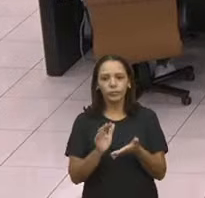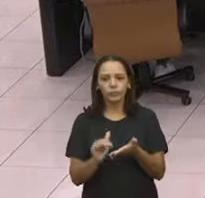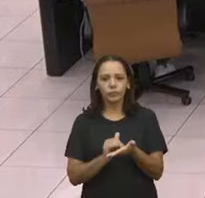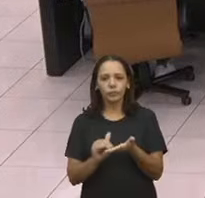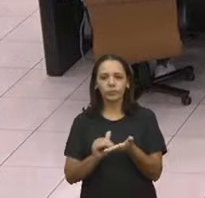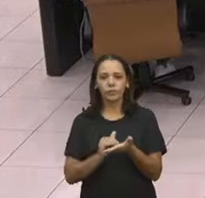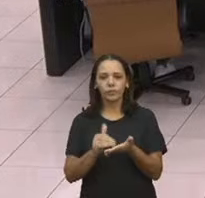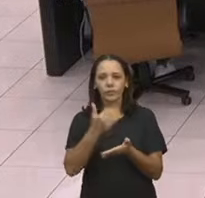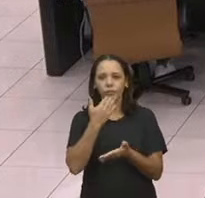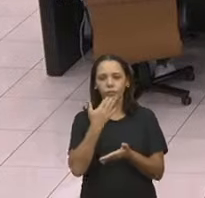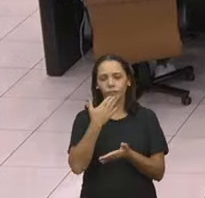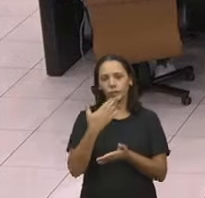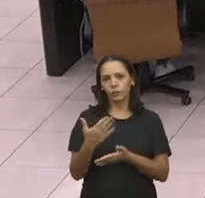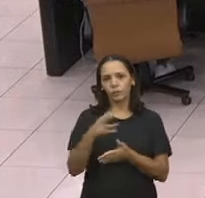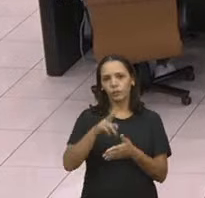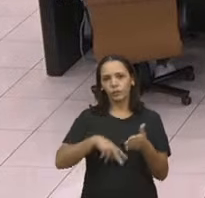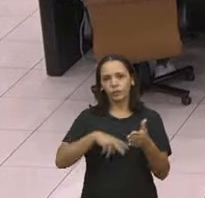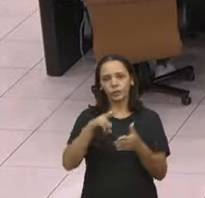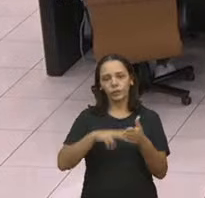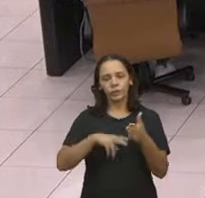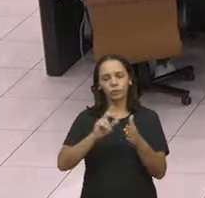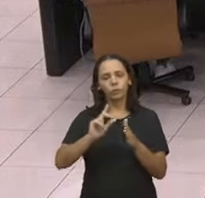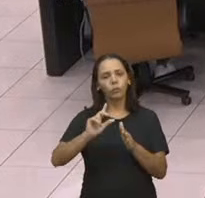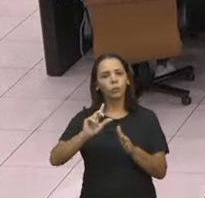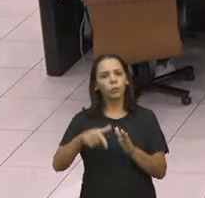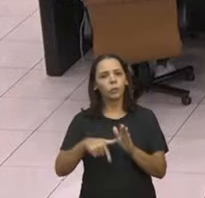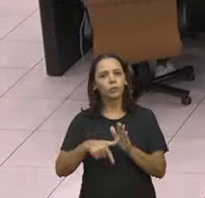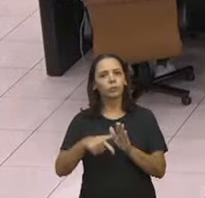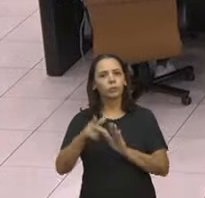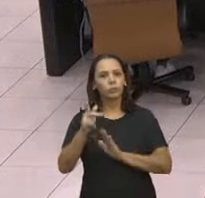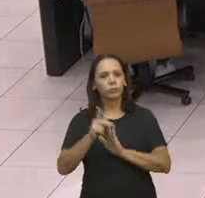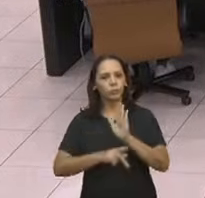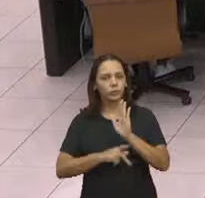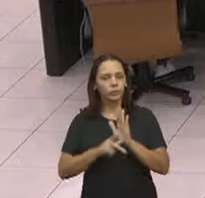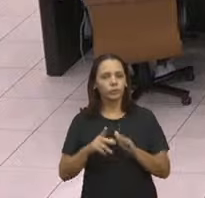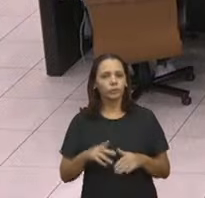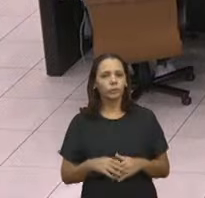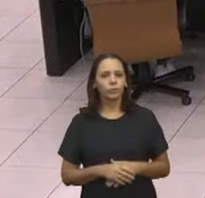Secretária, que faça a leitura do próximo projeto.